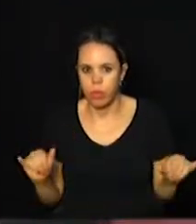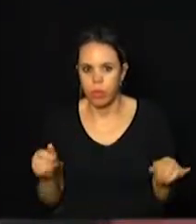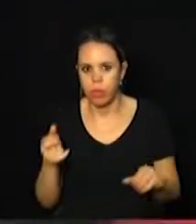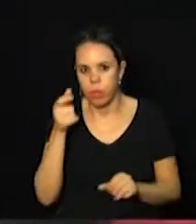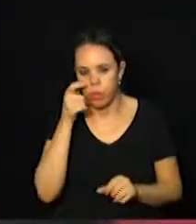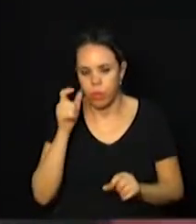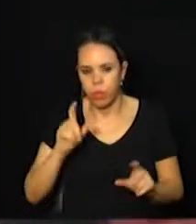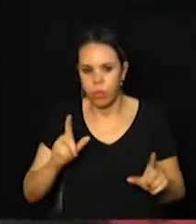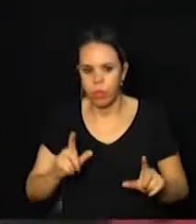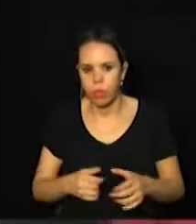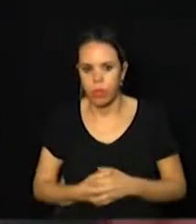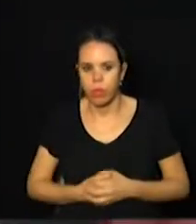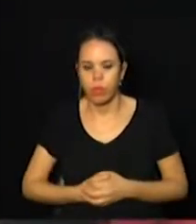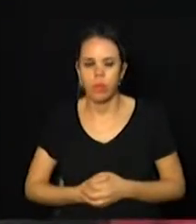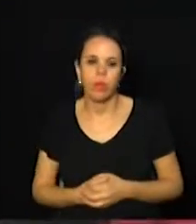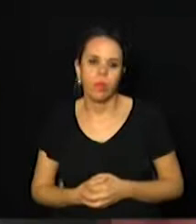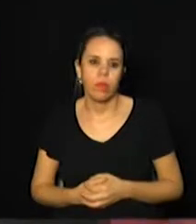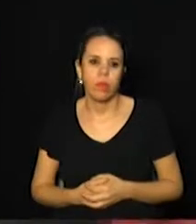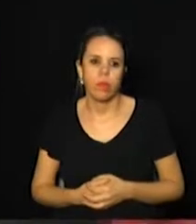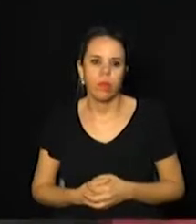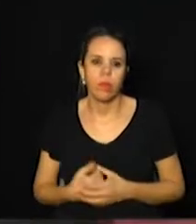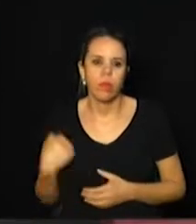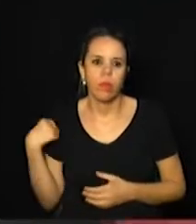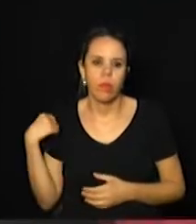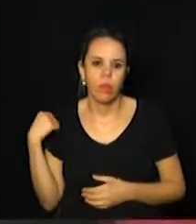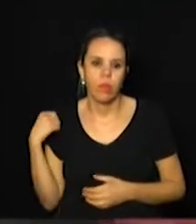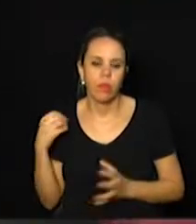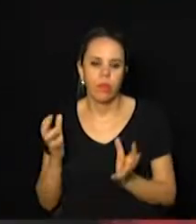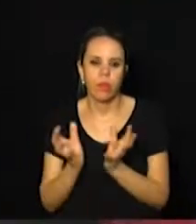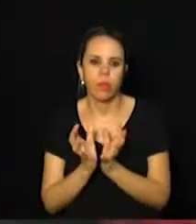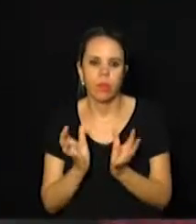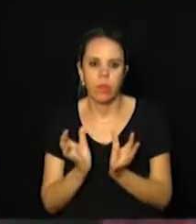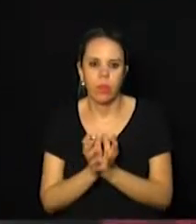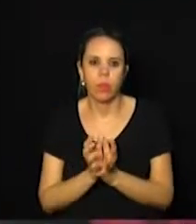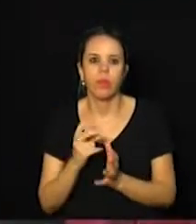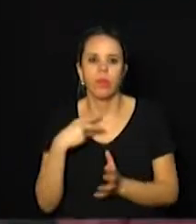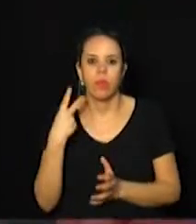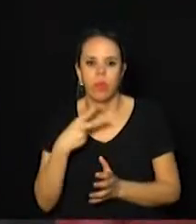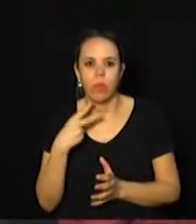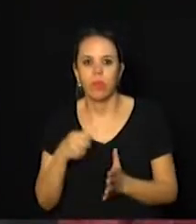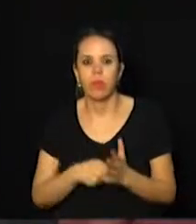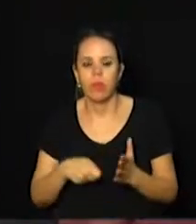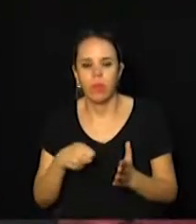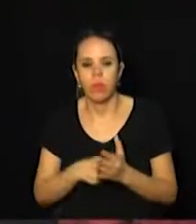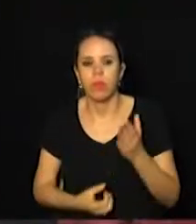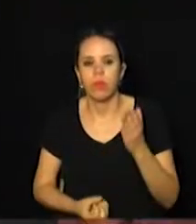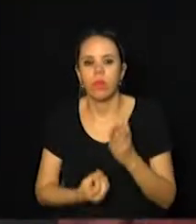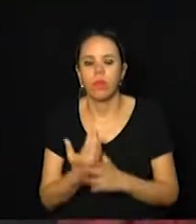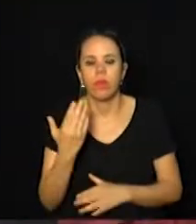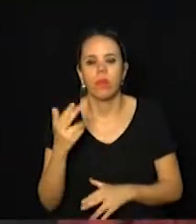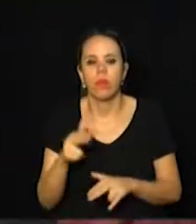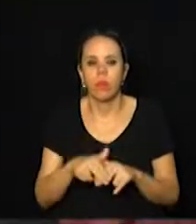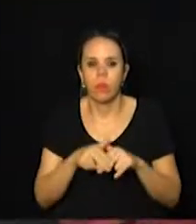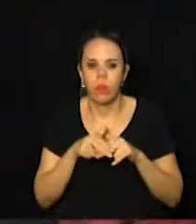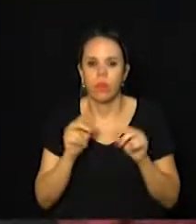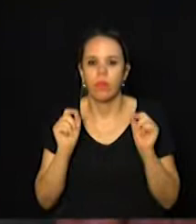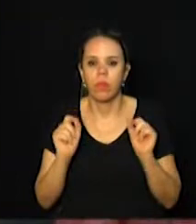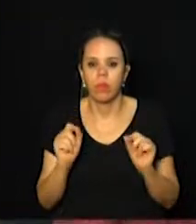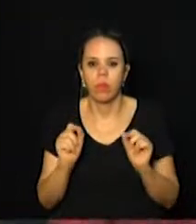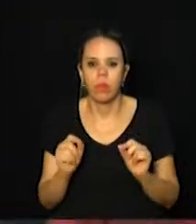telespectador de esta frente for parlamentar por Foi